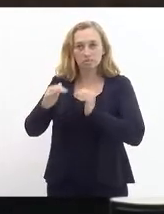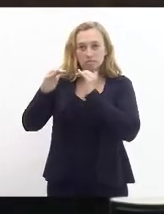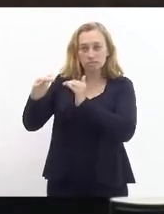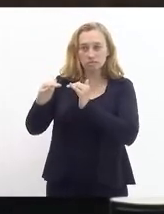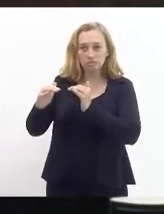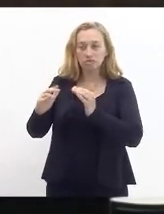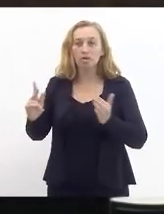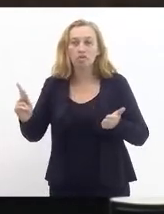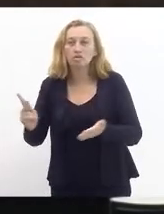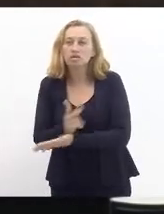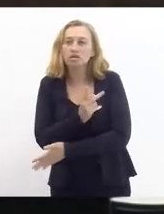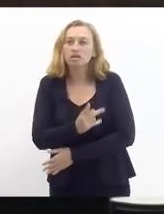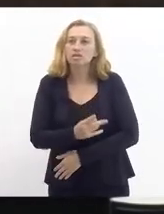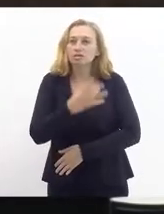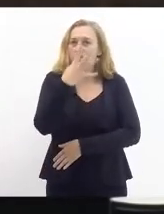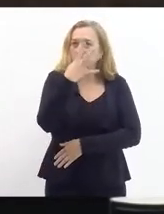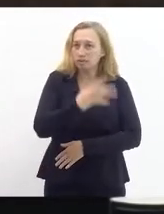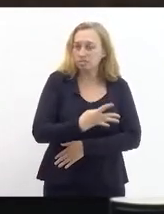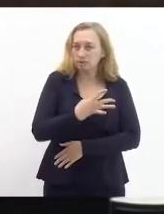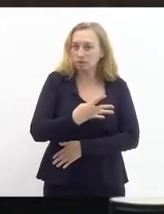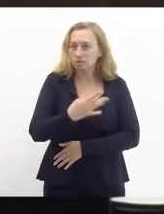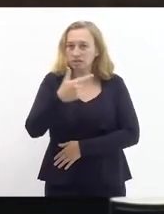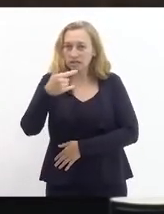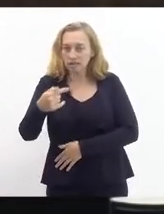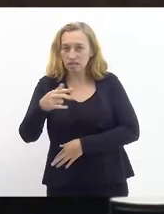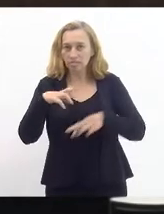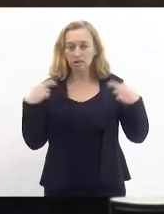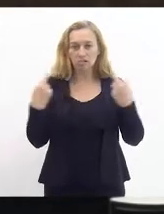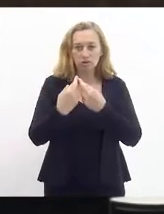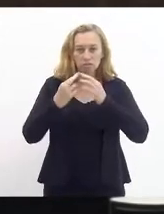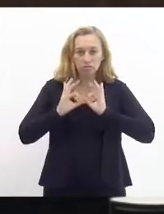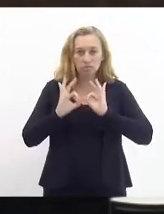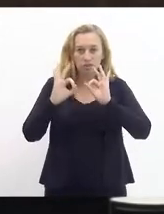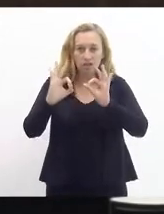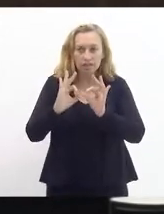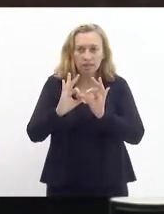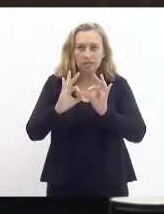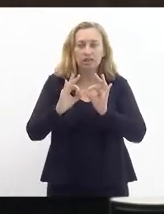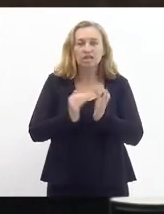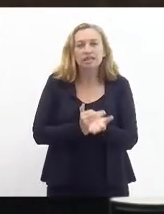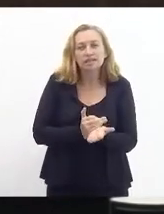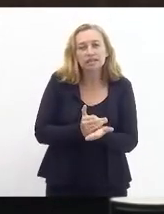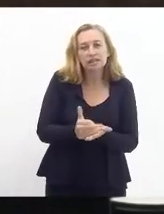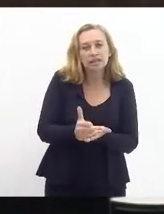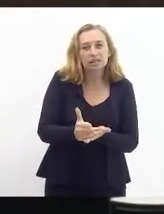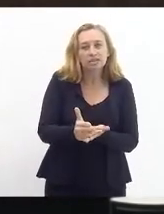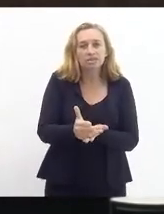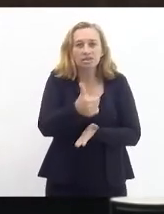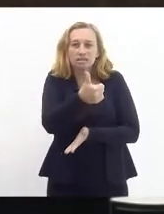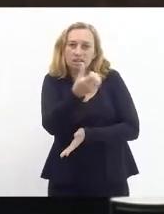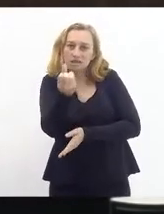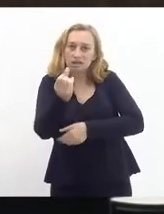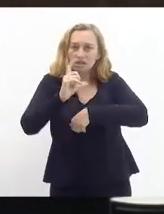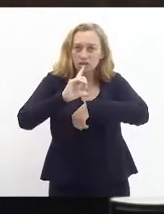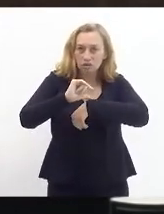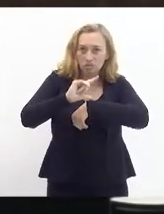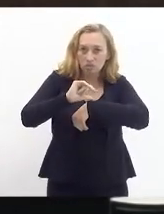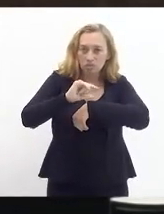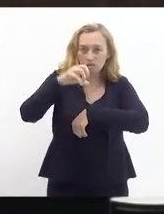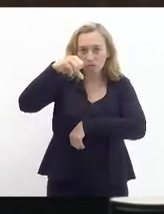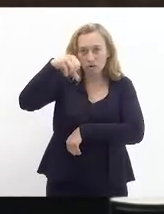o ocorrido na 47ª sessão extraordinária que iniciada as